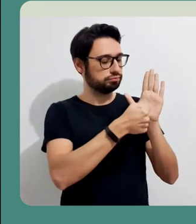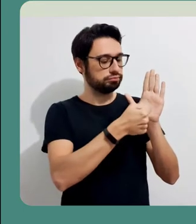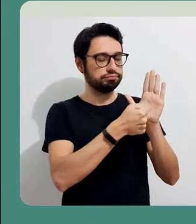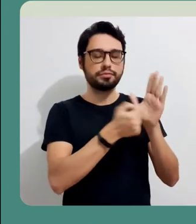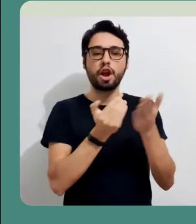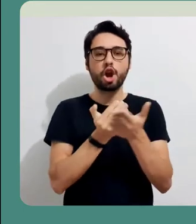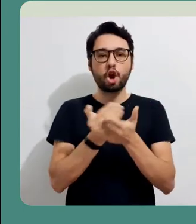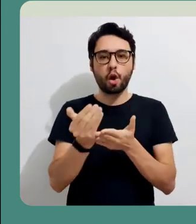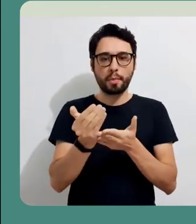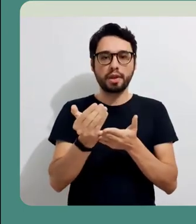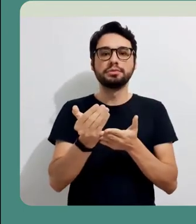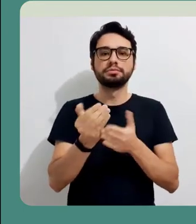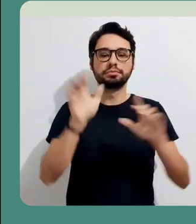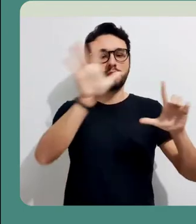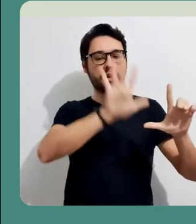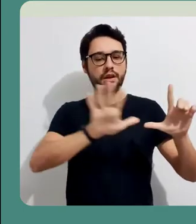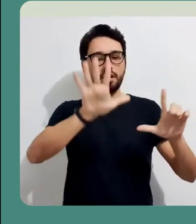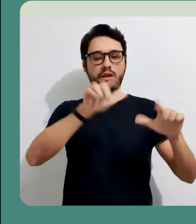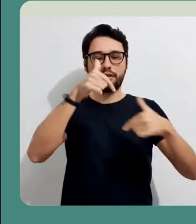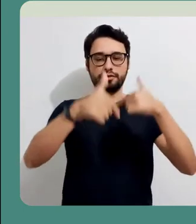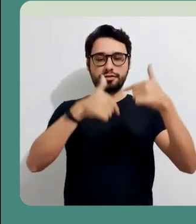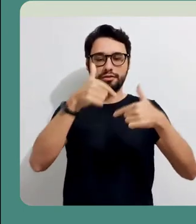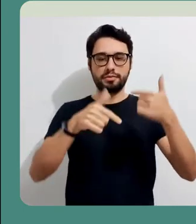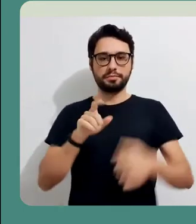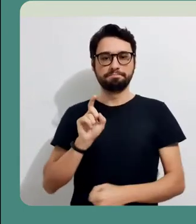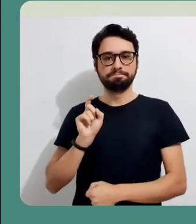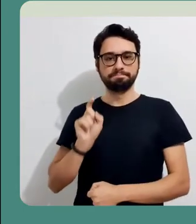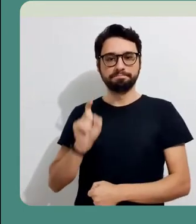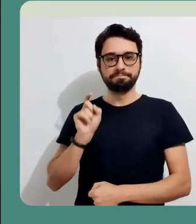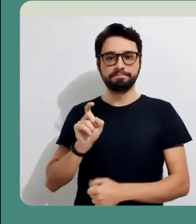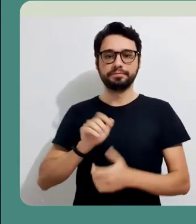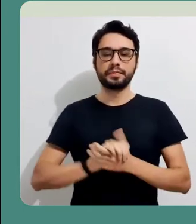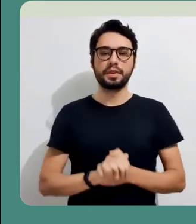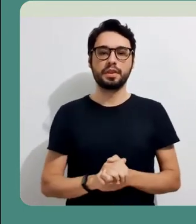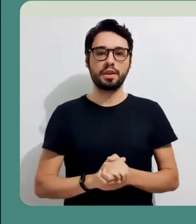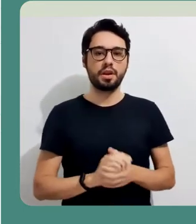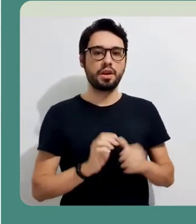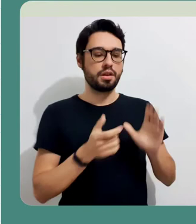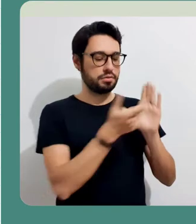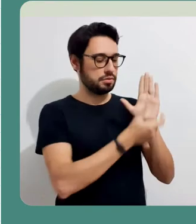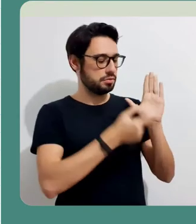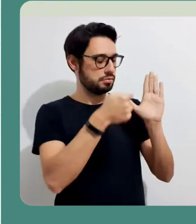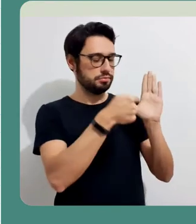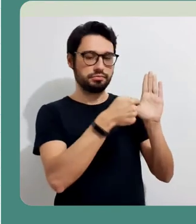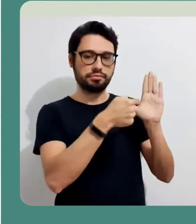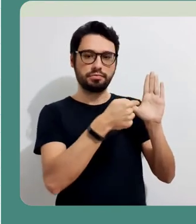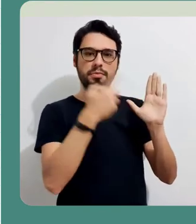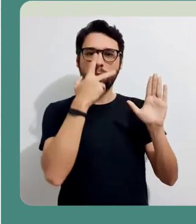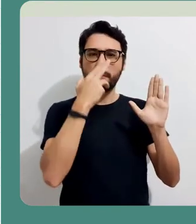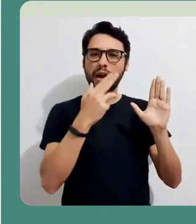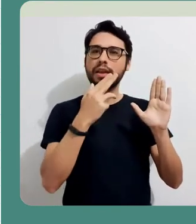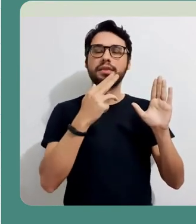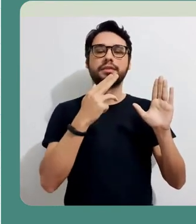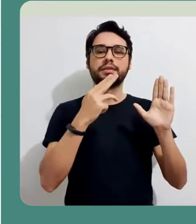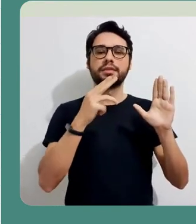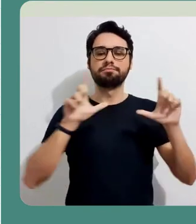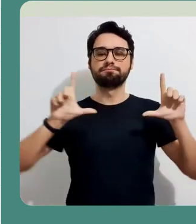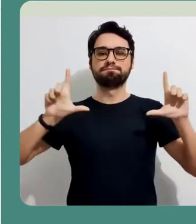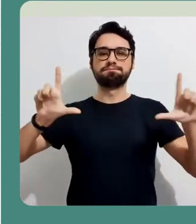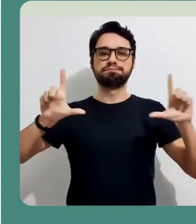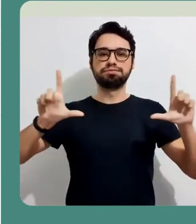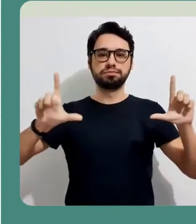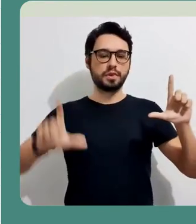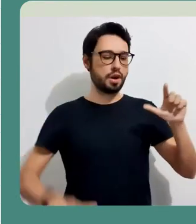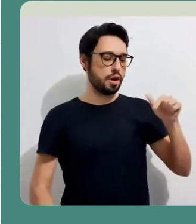vez instalado o software no seu computador basta inicializar o a partir da sua área de trabalho o Wood board ele